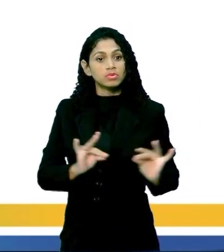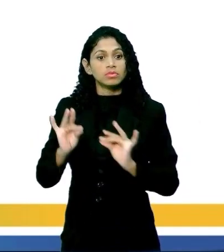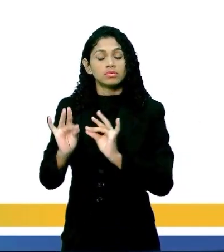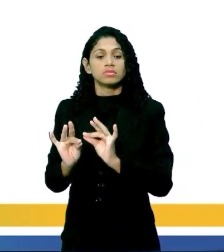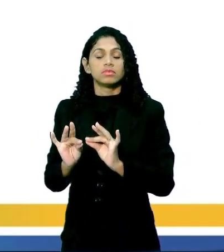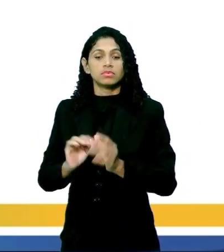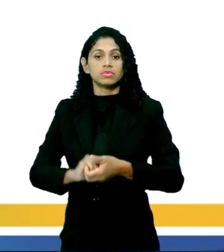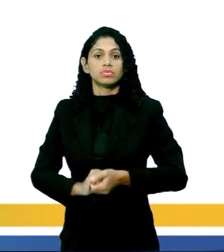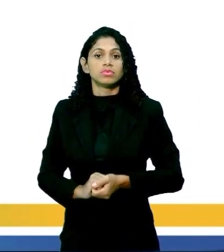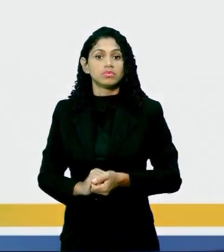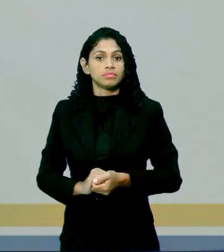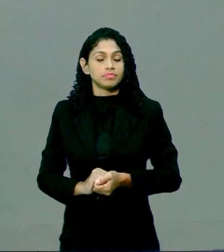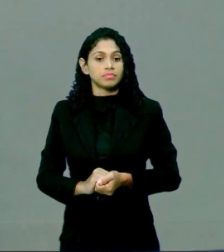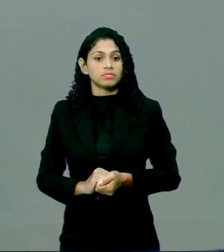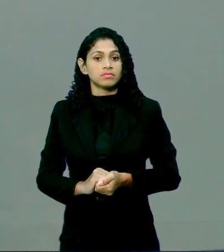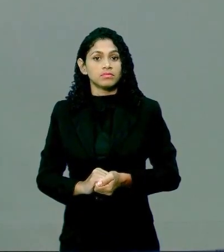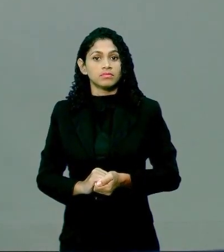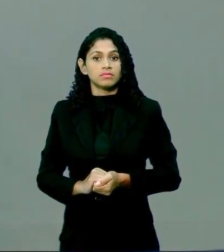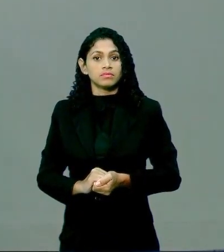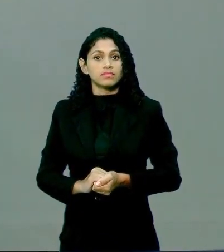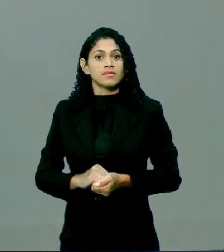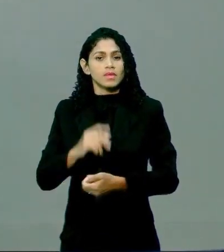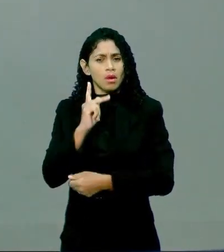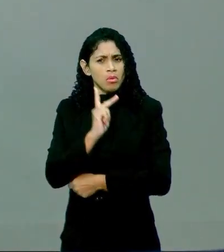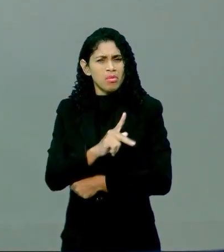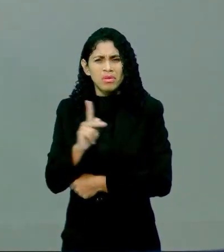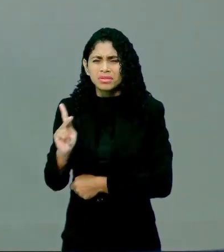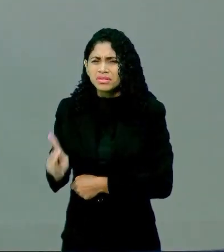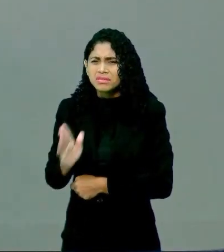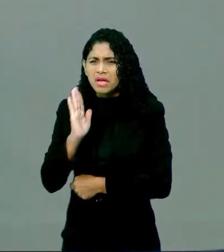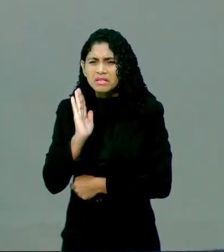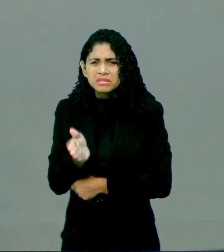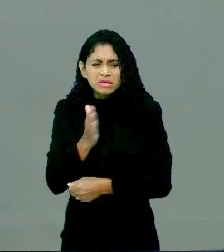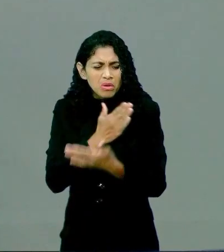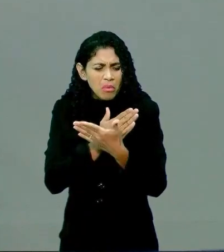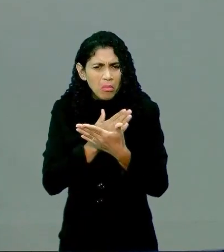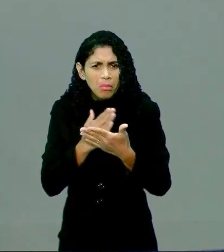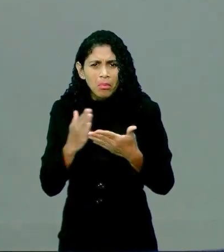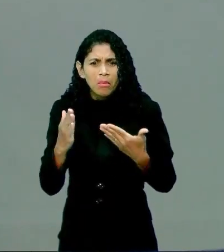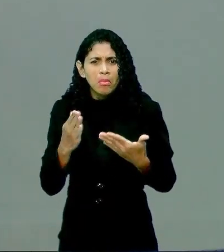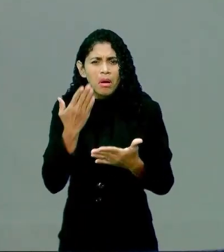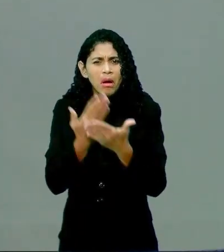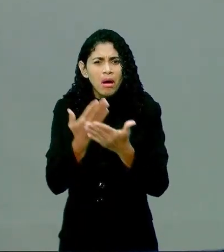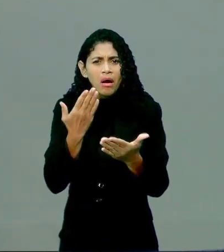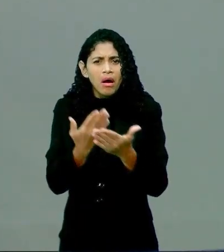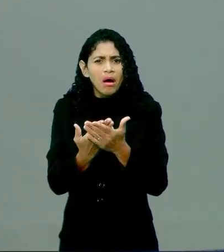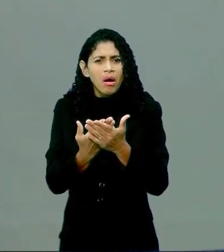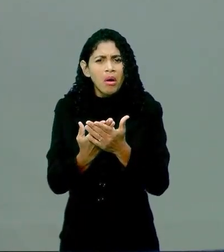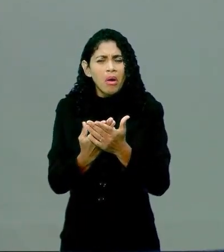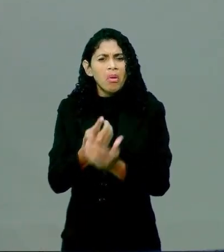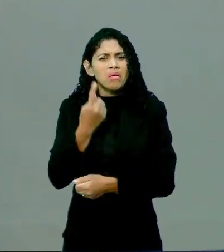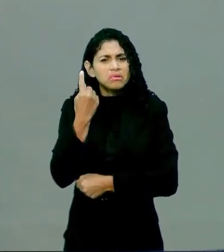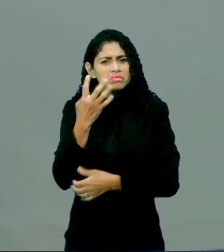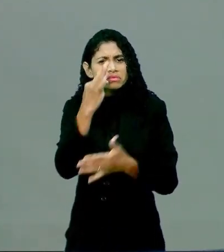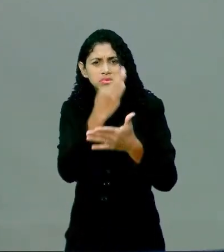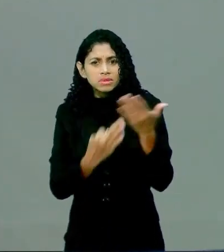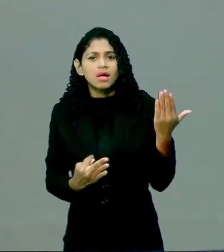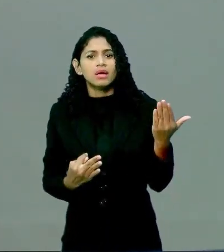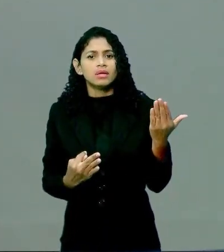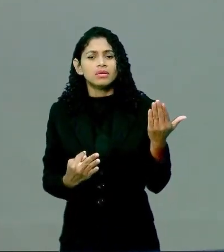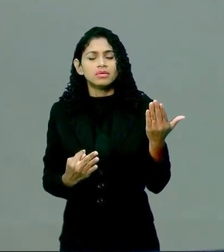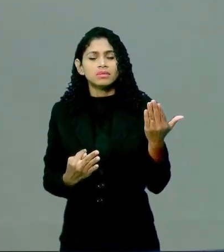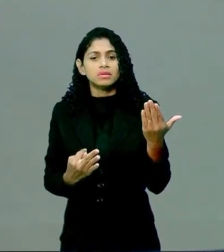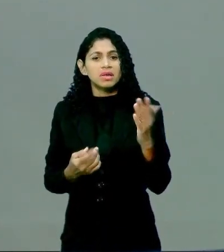para início de conversa, a professora já começa a aula trazendo um texto, pelo amor de Deus. Nas aulas anteriores, ela trazia lá